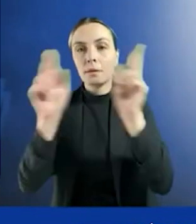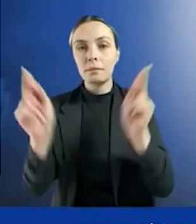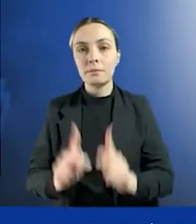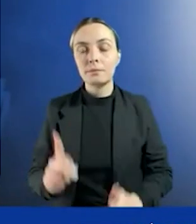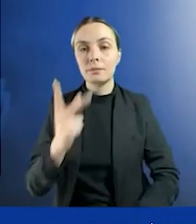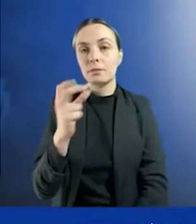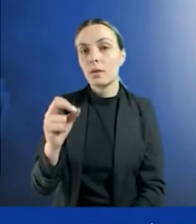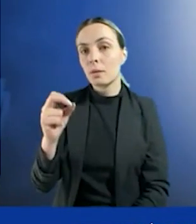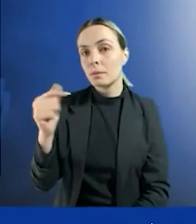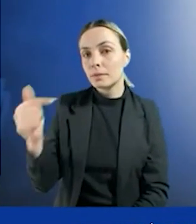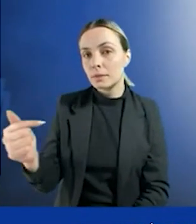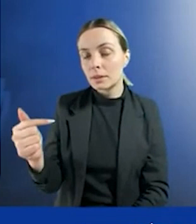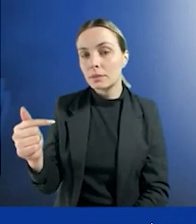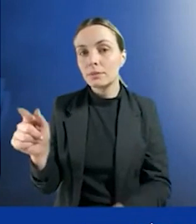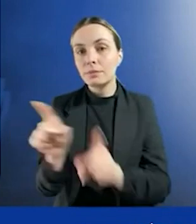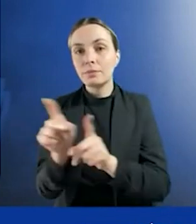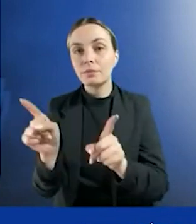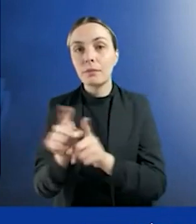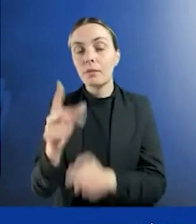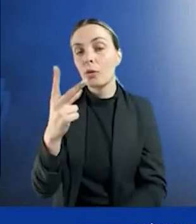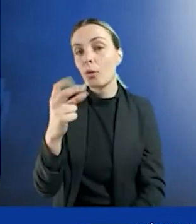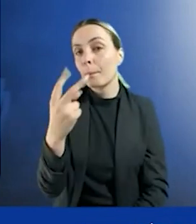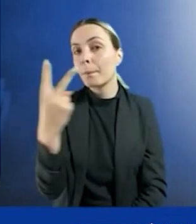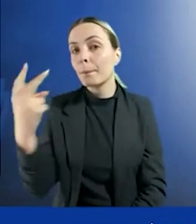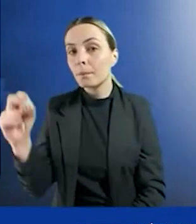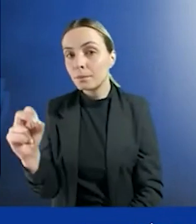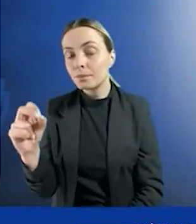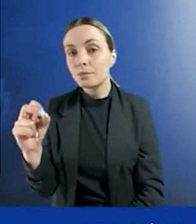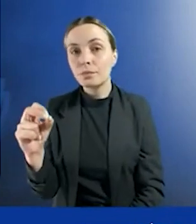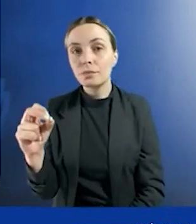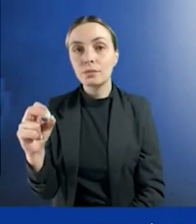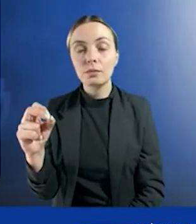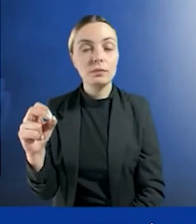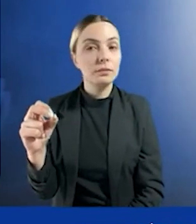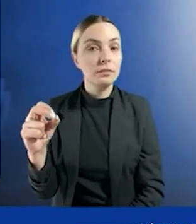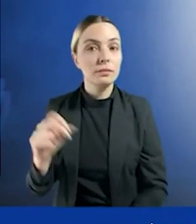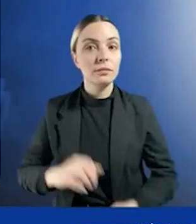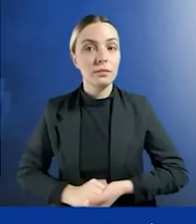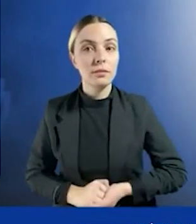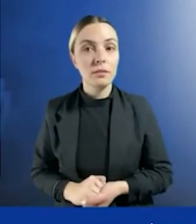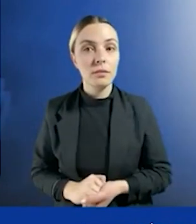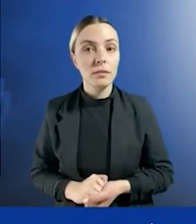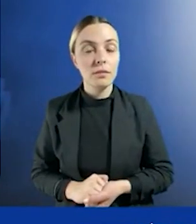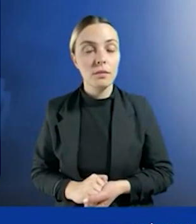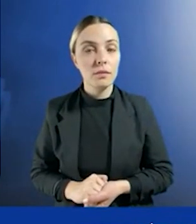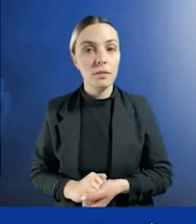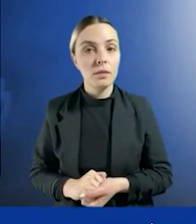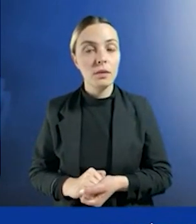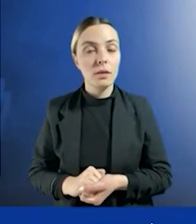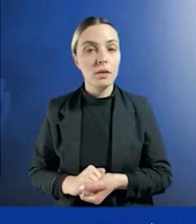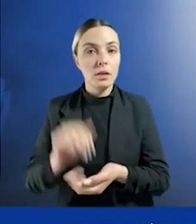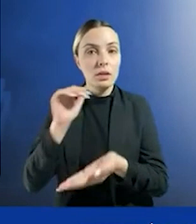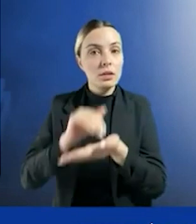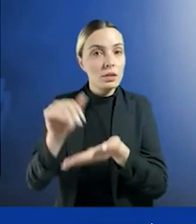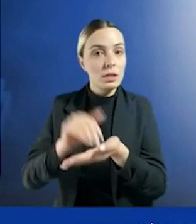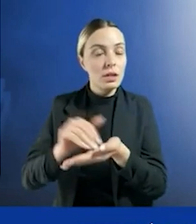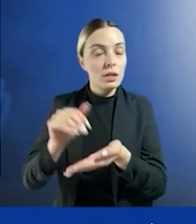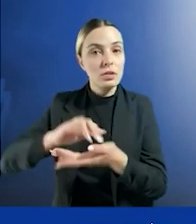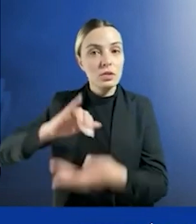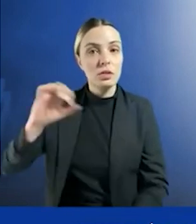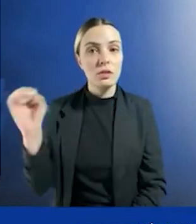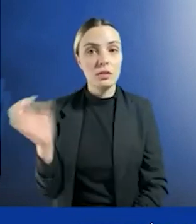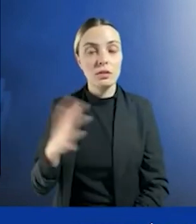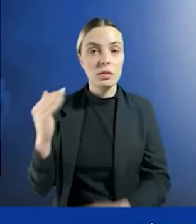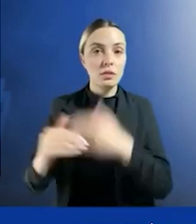da Alimentação de 2020, Mr. Hatan Lau, e o secretário de Inovação e Desenvolvimento